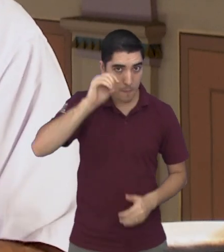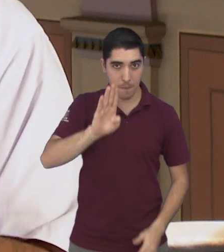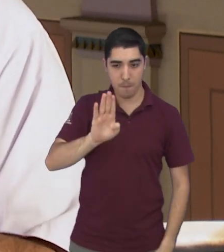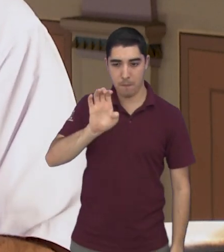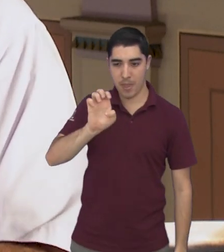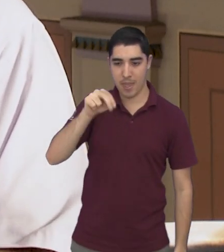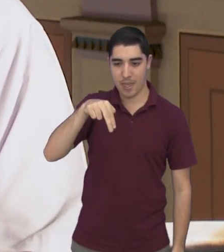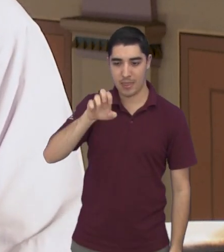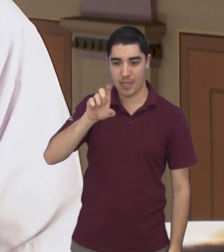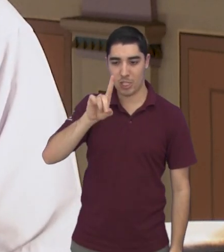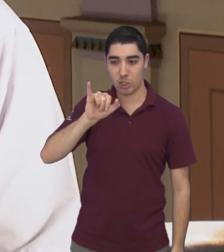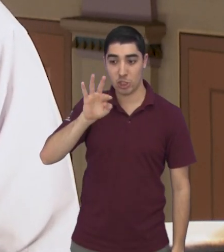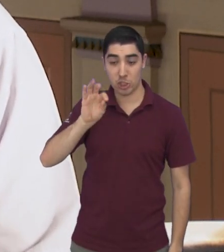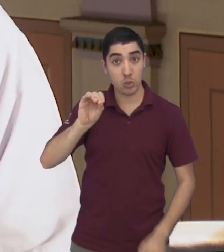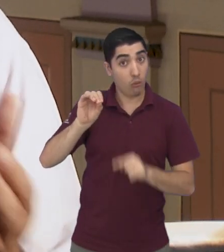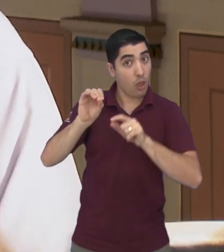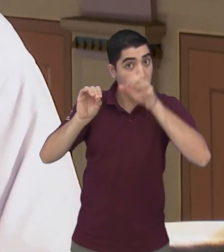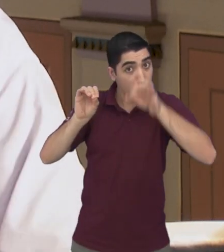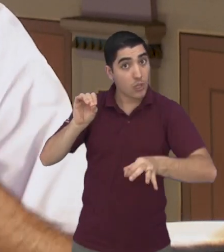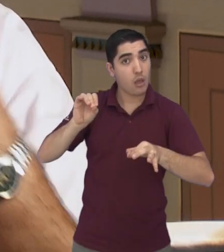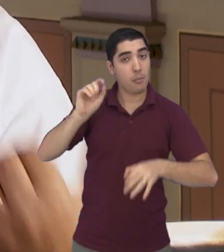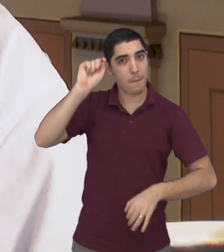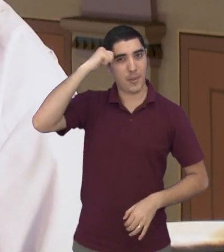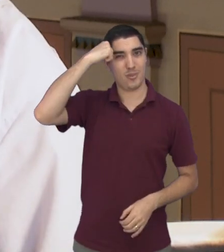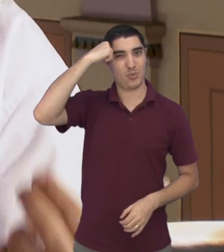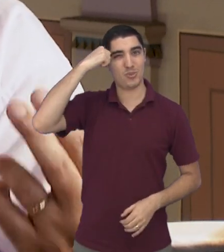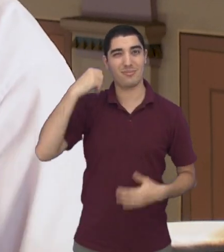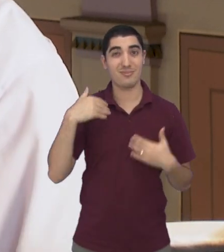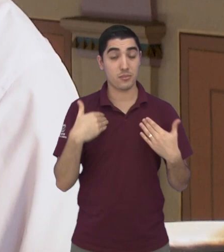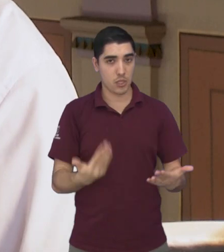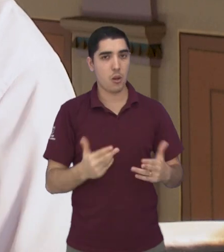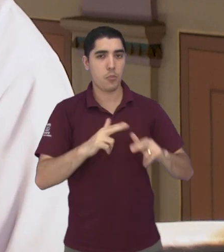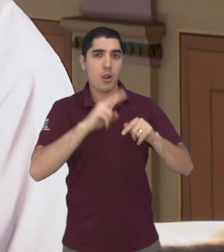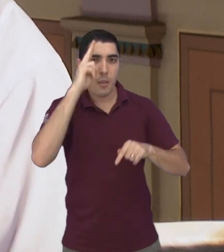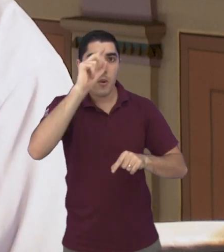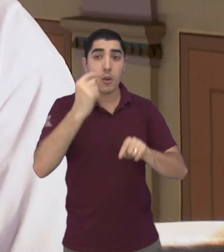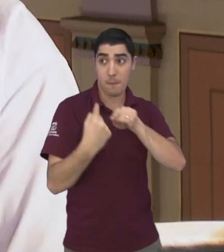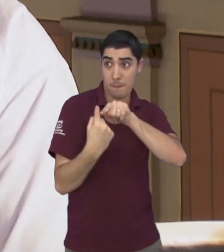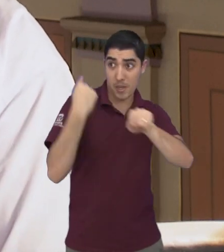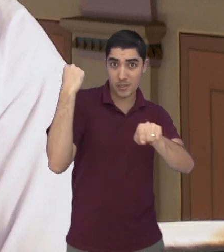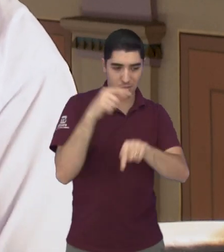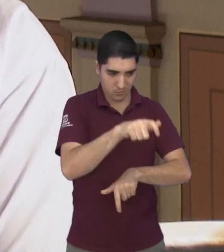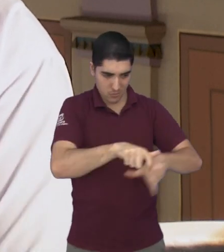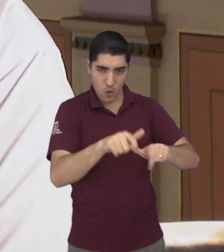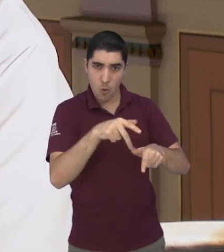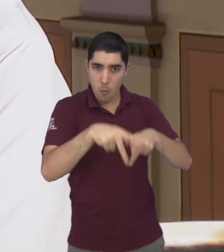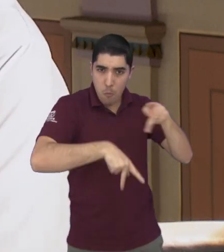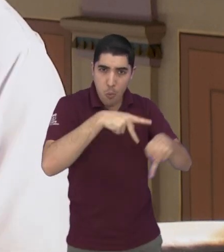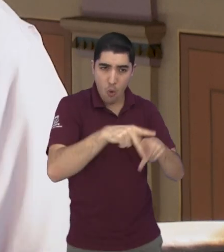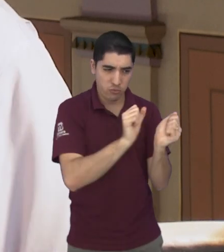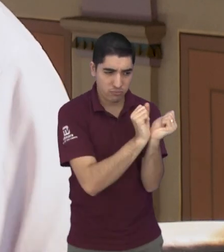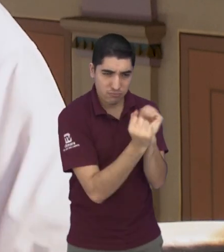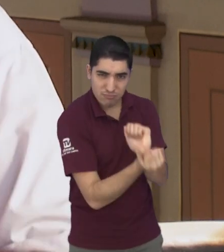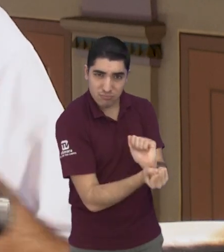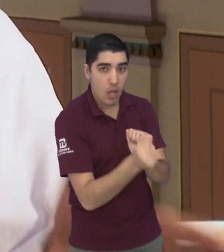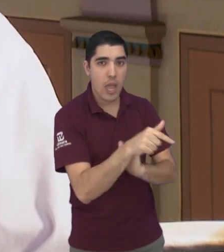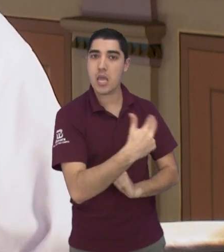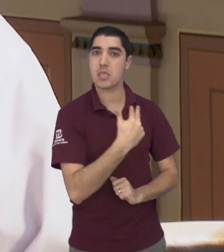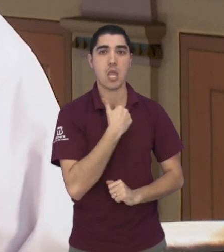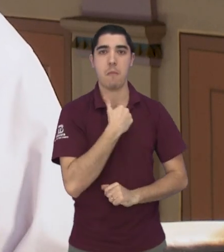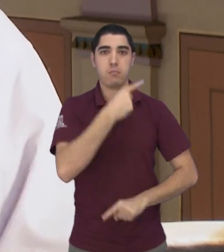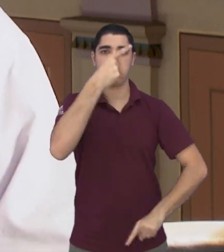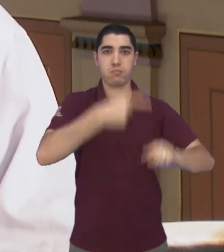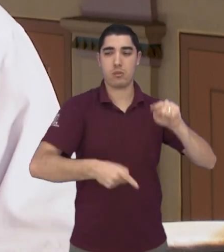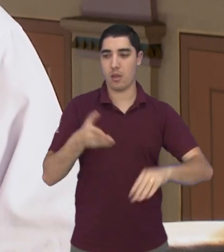vemos um sincretismo religioso. Lembrando que naquele período os escravizados não tinham o direito de adentrar um templo para a